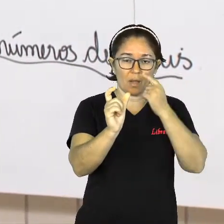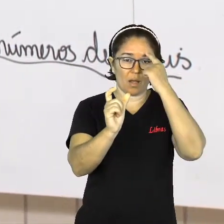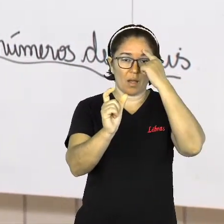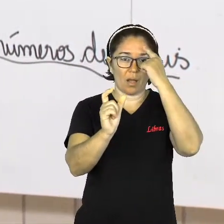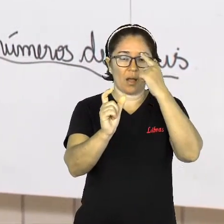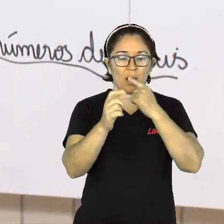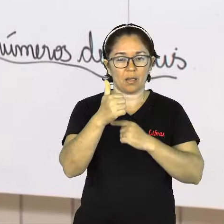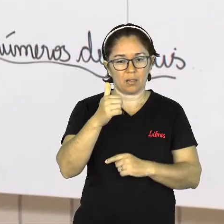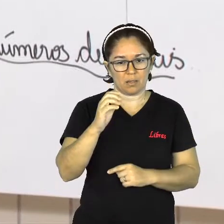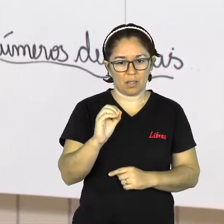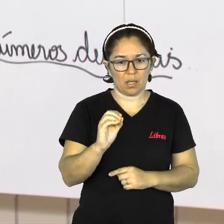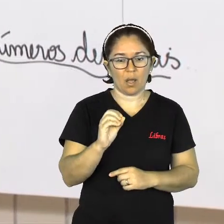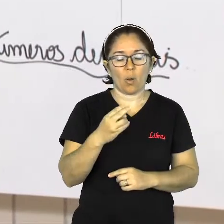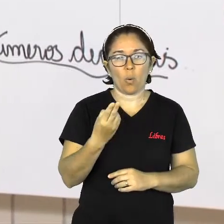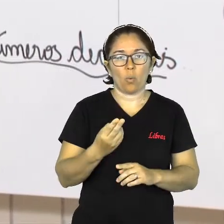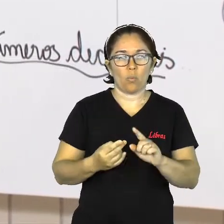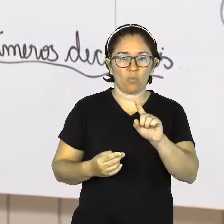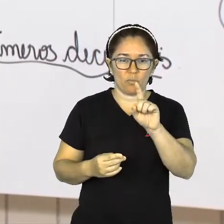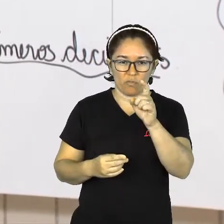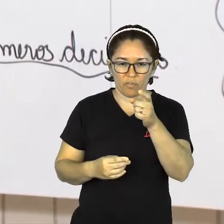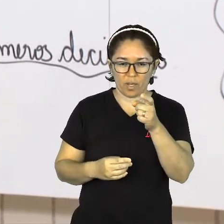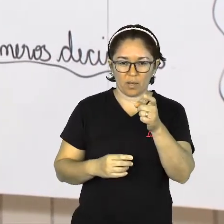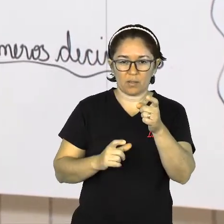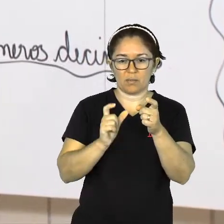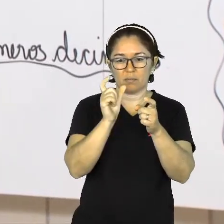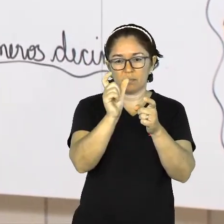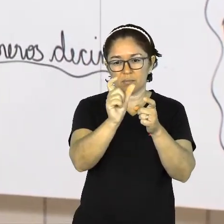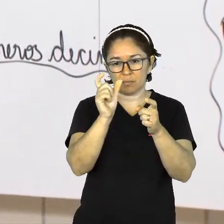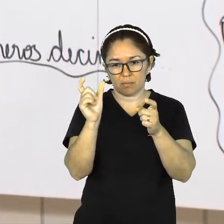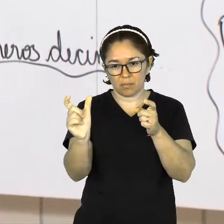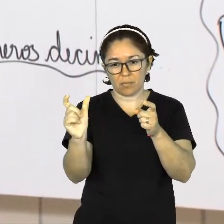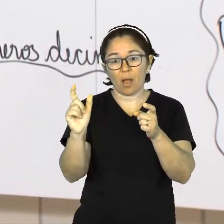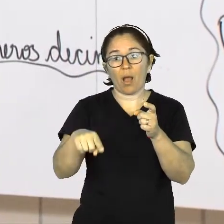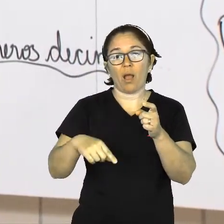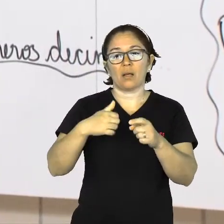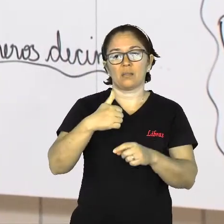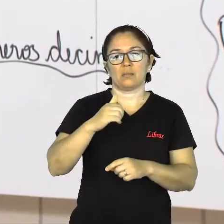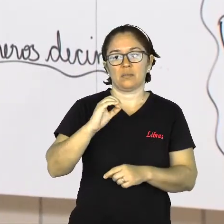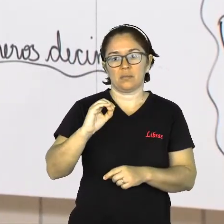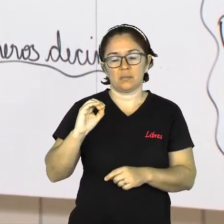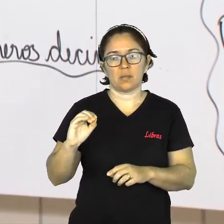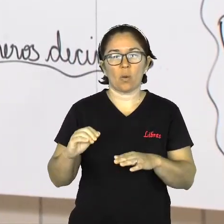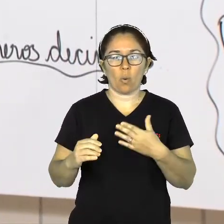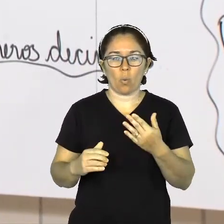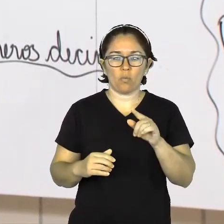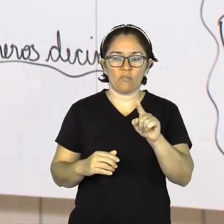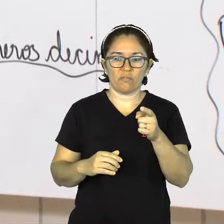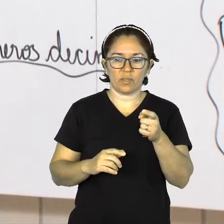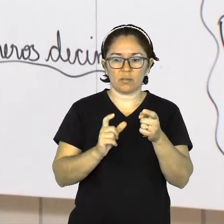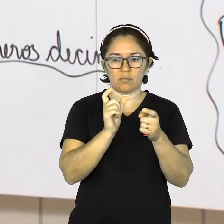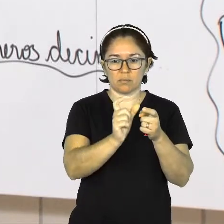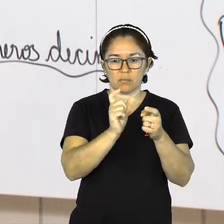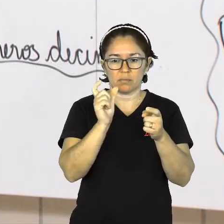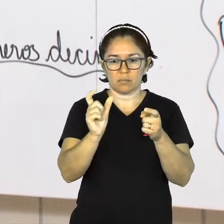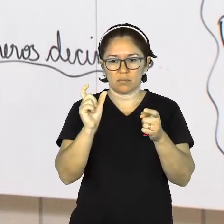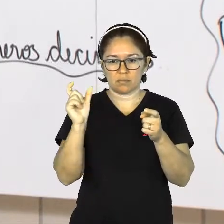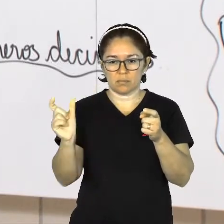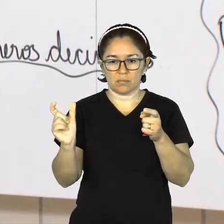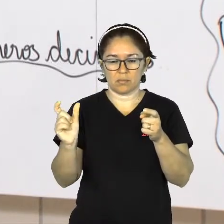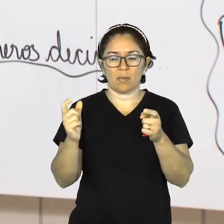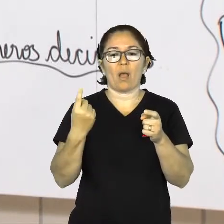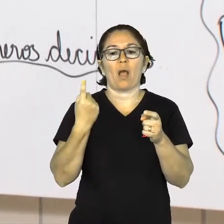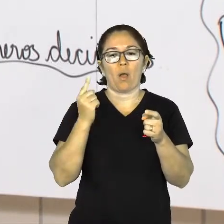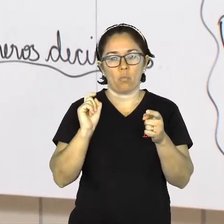números após a vírgula, representa 100, 2 zeros. Três números após a vírgula,